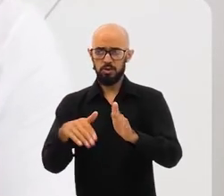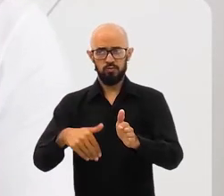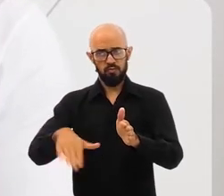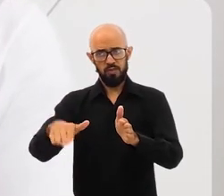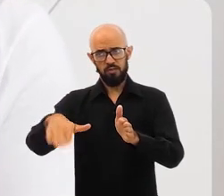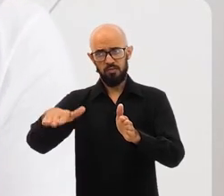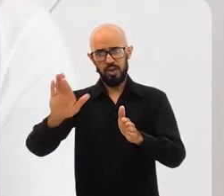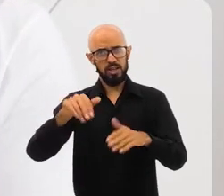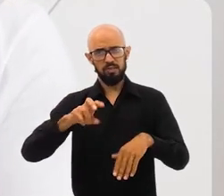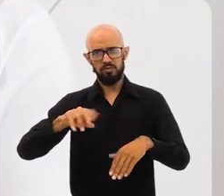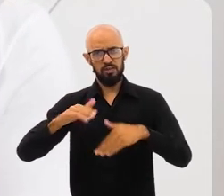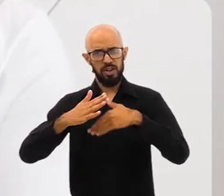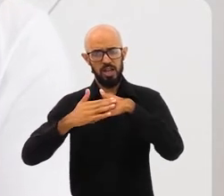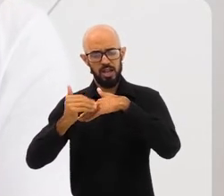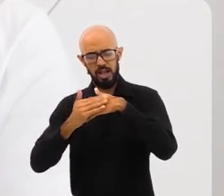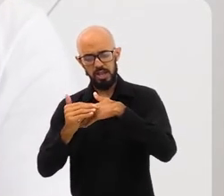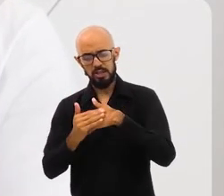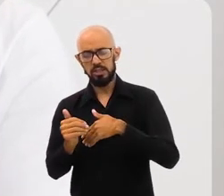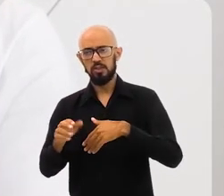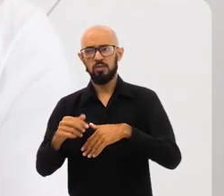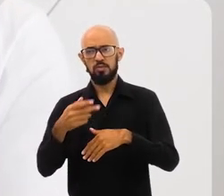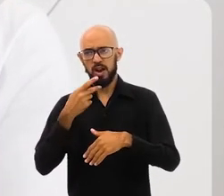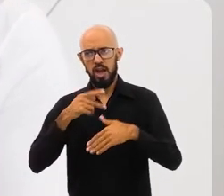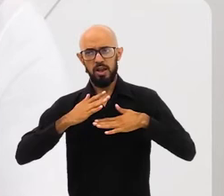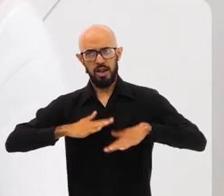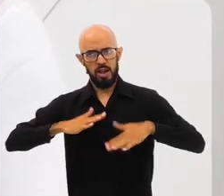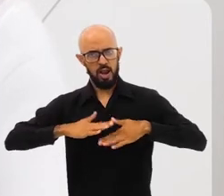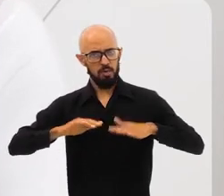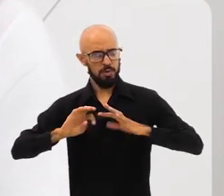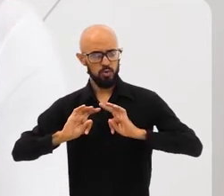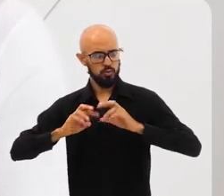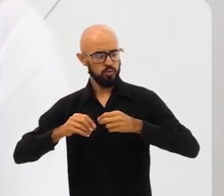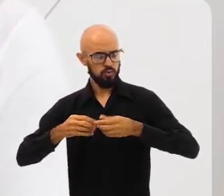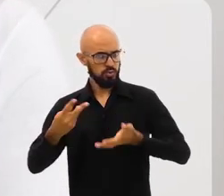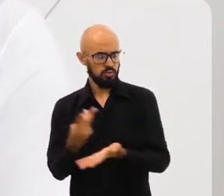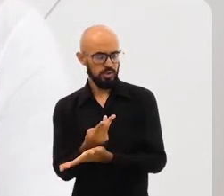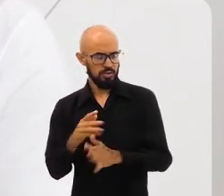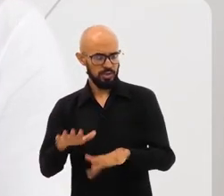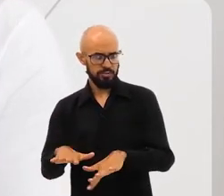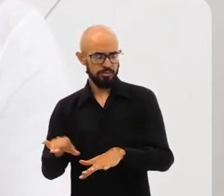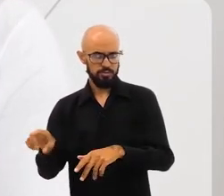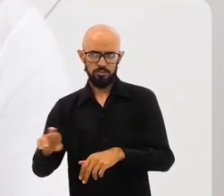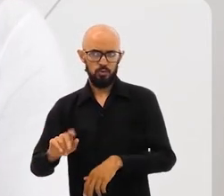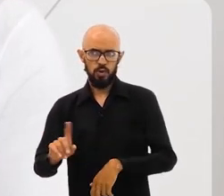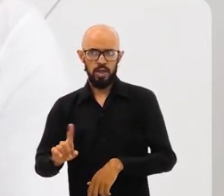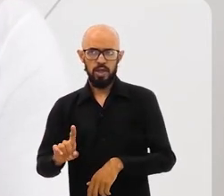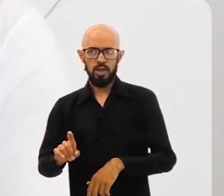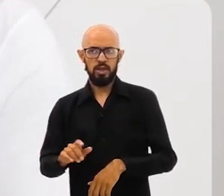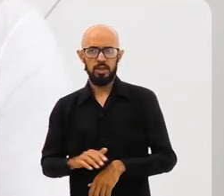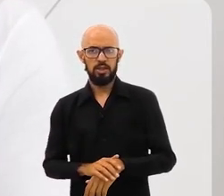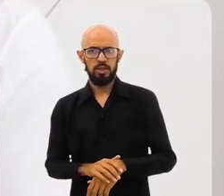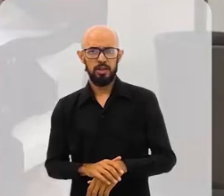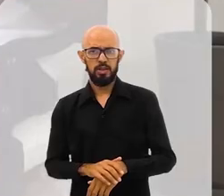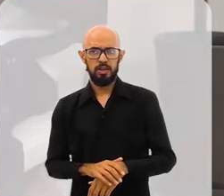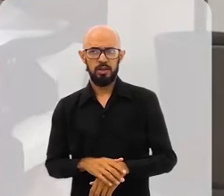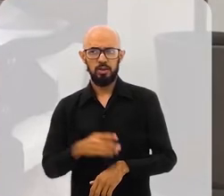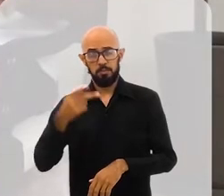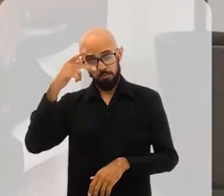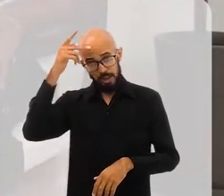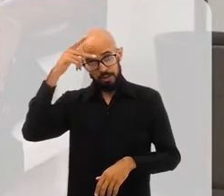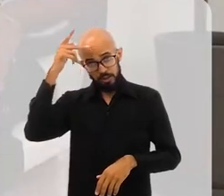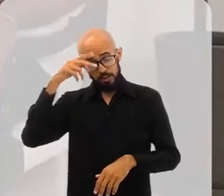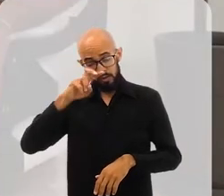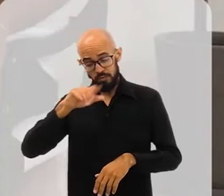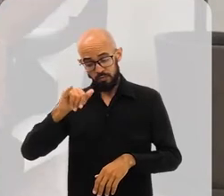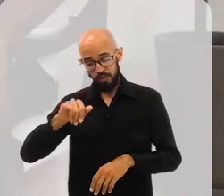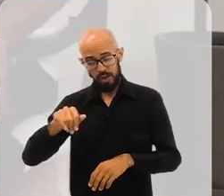caminho ele não vai te fazer o carinho passa a mão na sua cabeça e dizer que Calma tô com todo mundo acontece isso não não é não é assim que funciona dentro de faca o